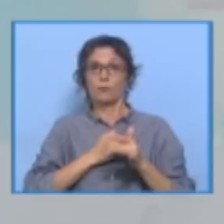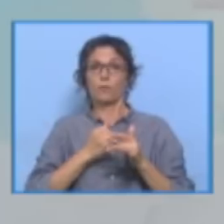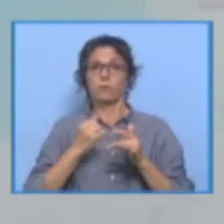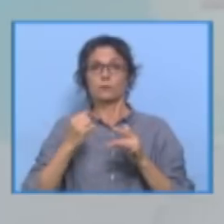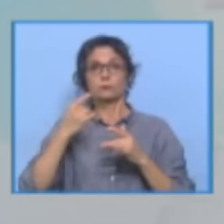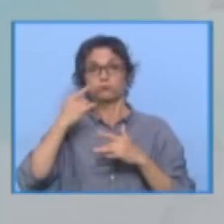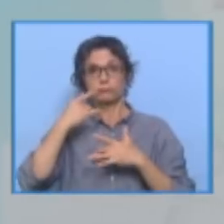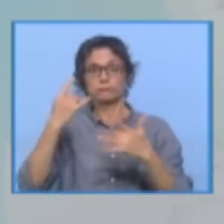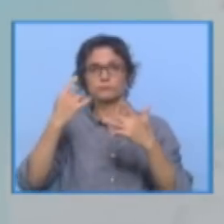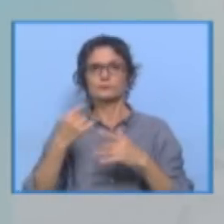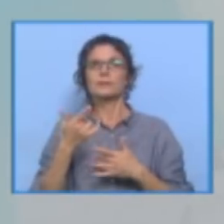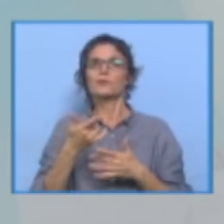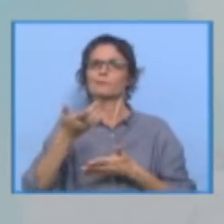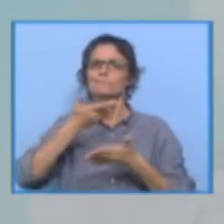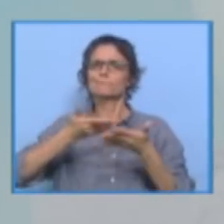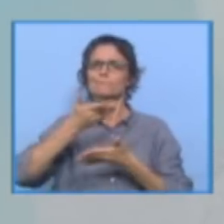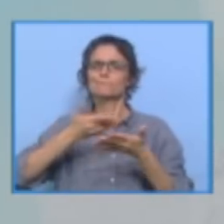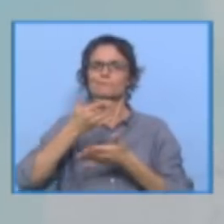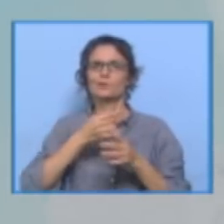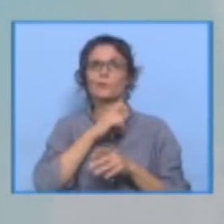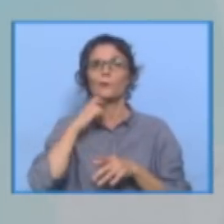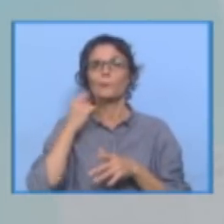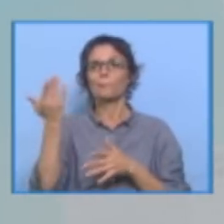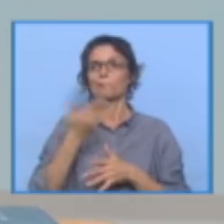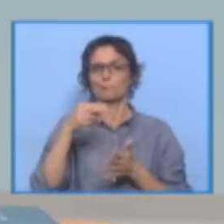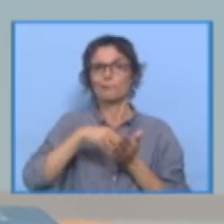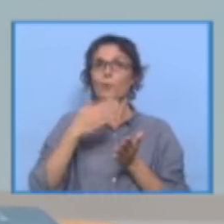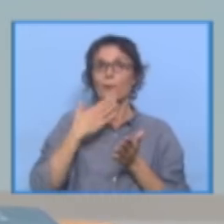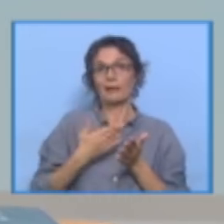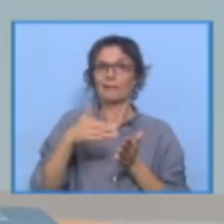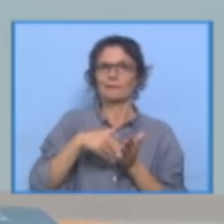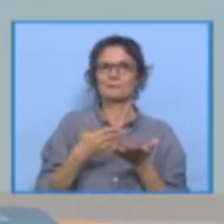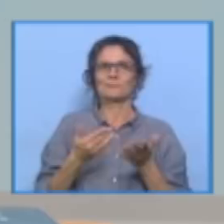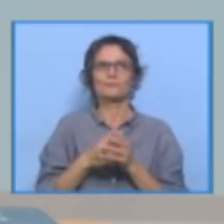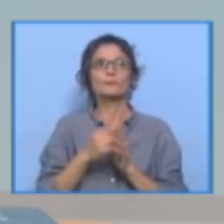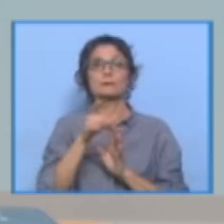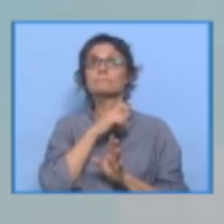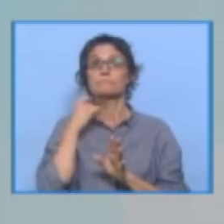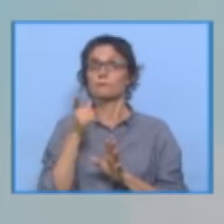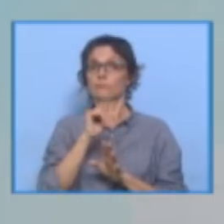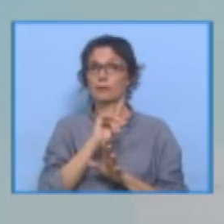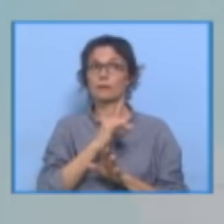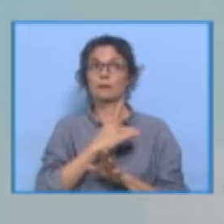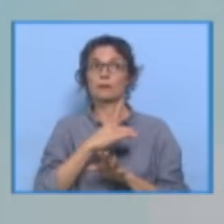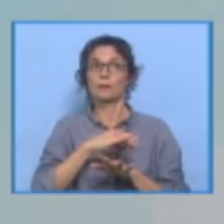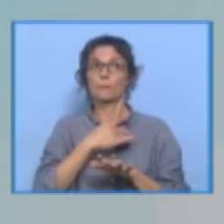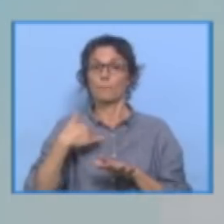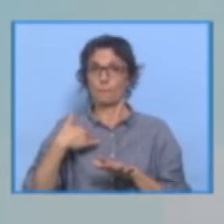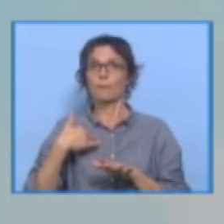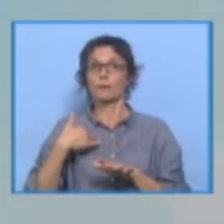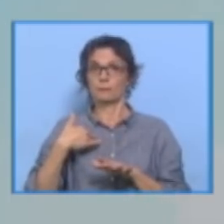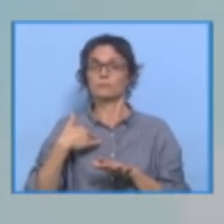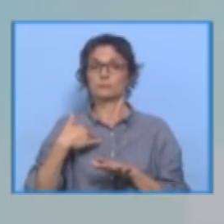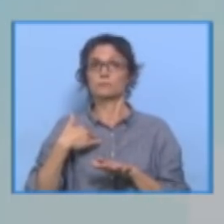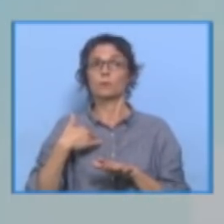Boa tarde. Muito obrigado por estar neste programa. É sacerdote e é também médico oncologista, não é? É